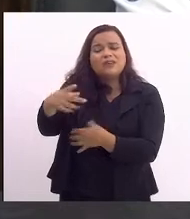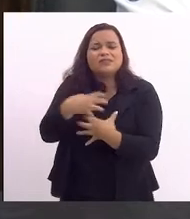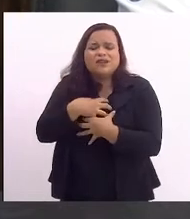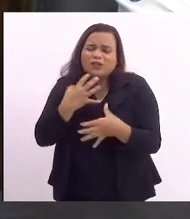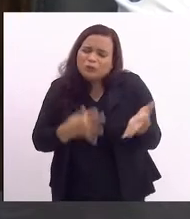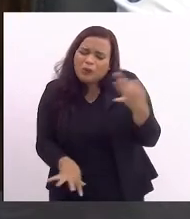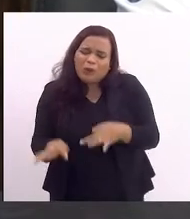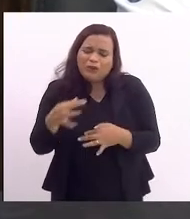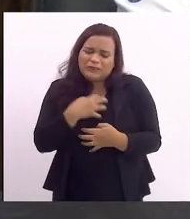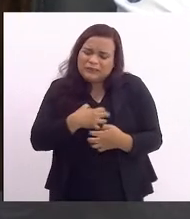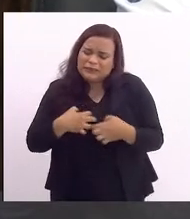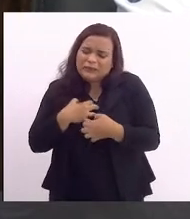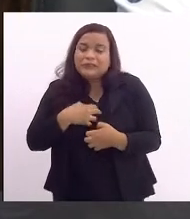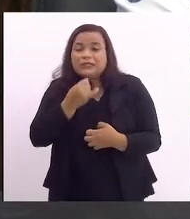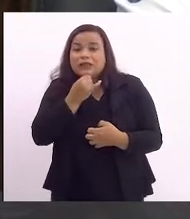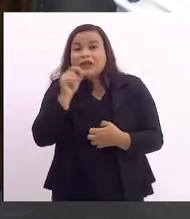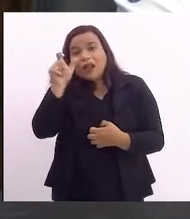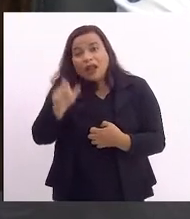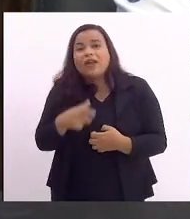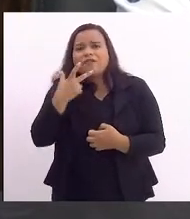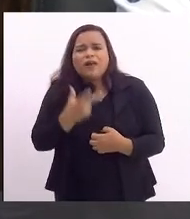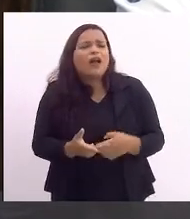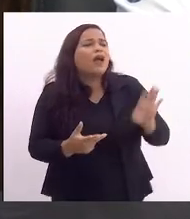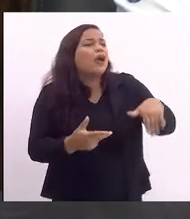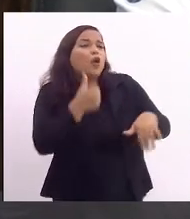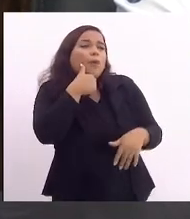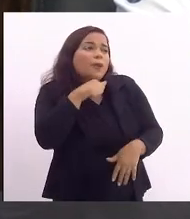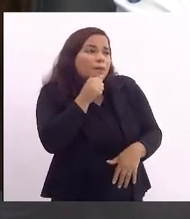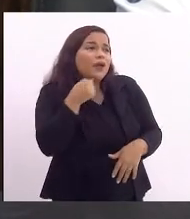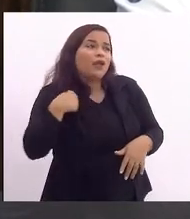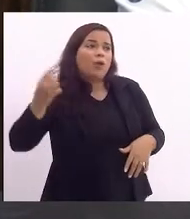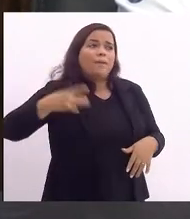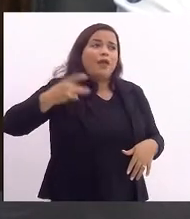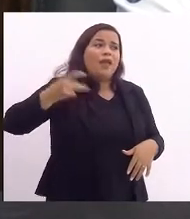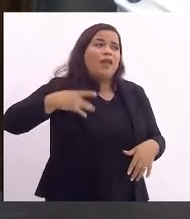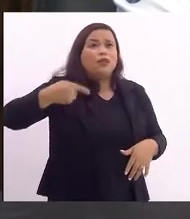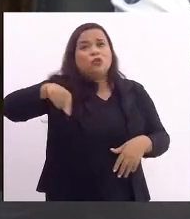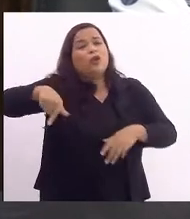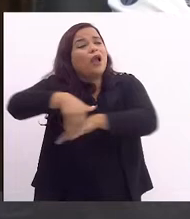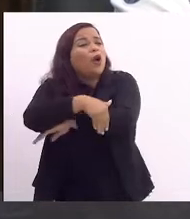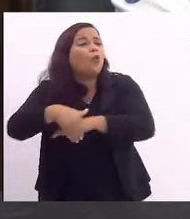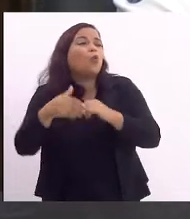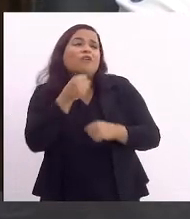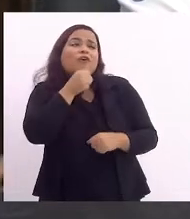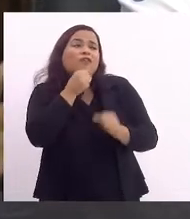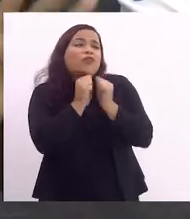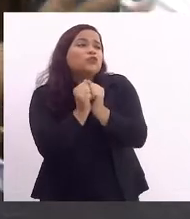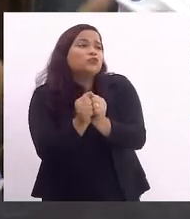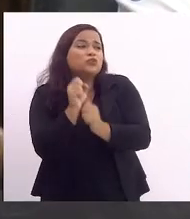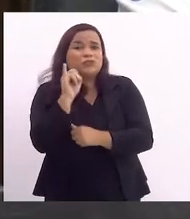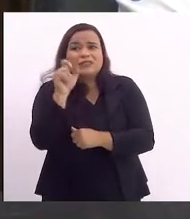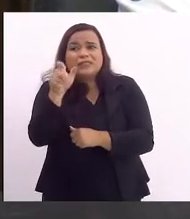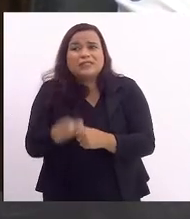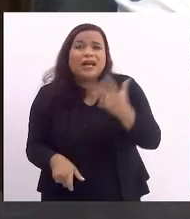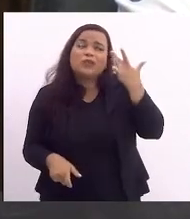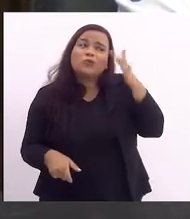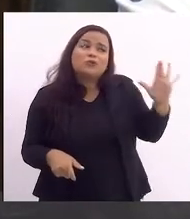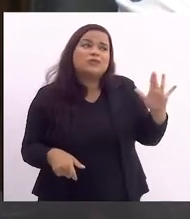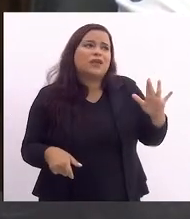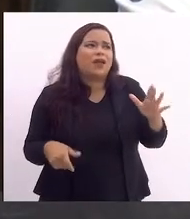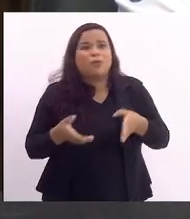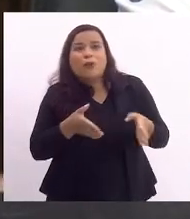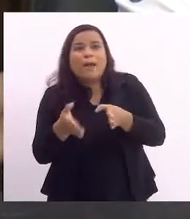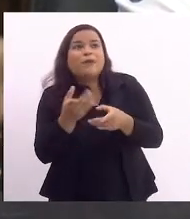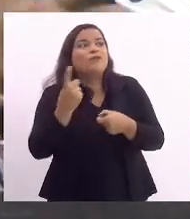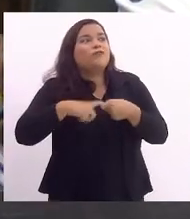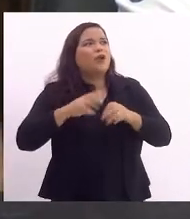mãe, eu tenho medo de ir na rua com a minha avó, porque se ela não souber o caminho todo de voltar para casa, eu tenho que estar muito ligado, né?